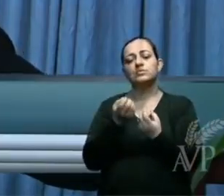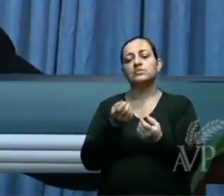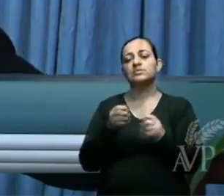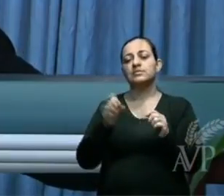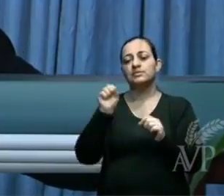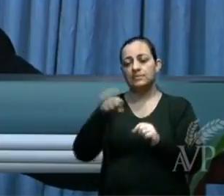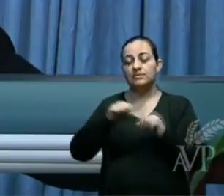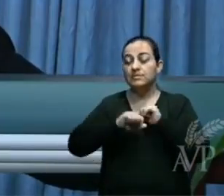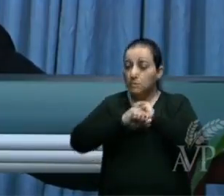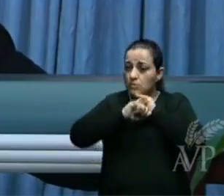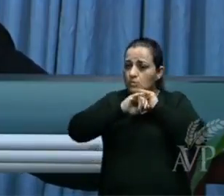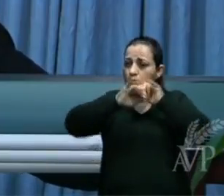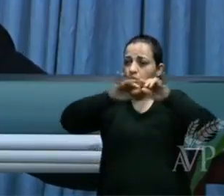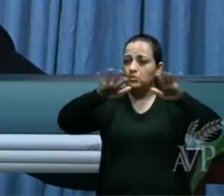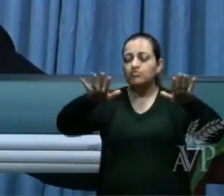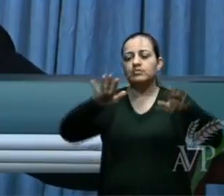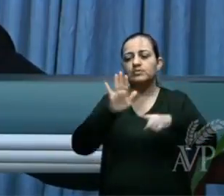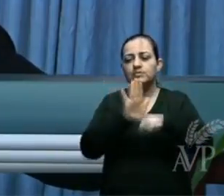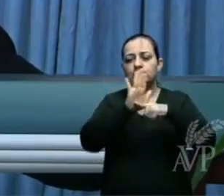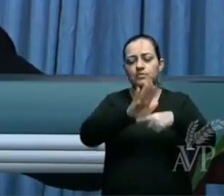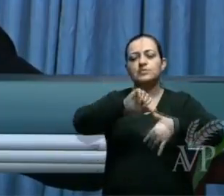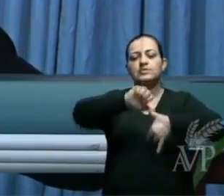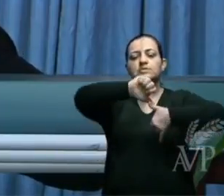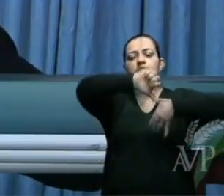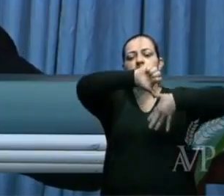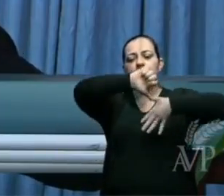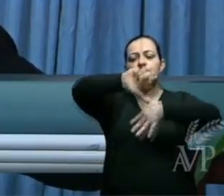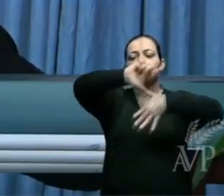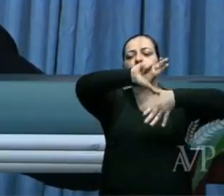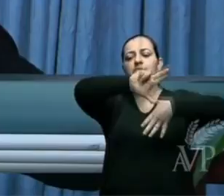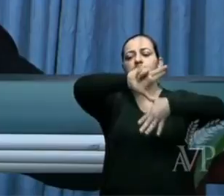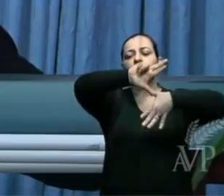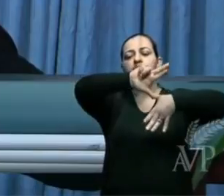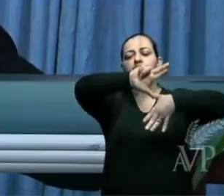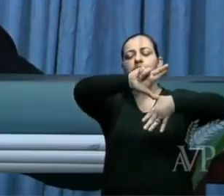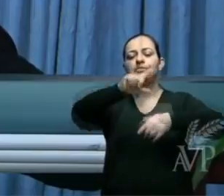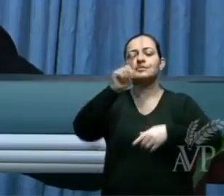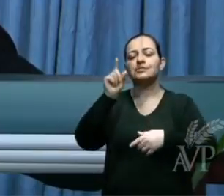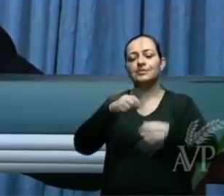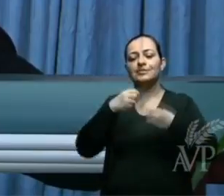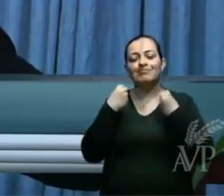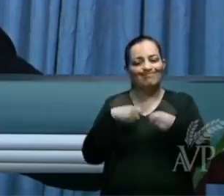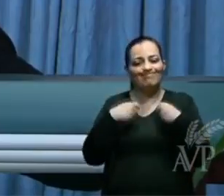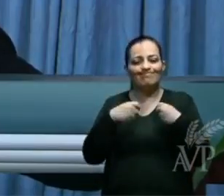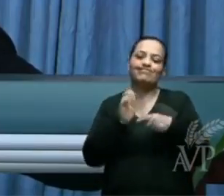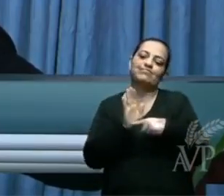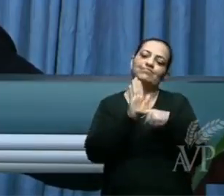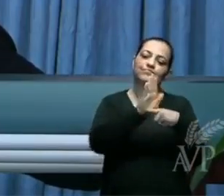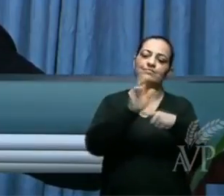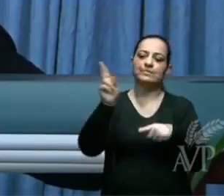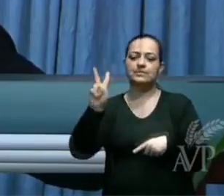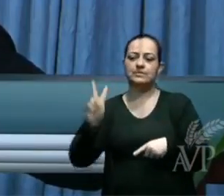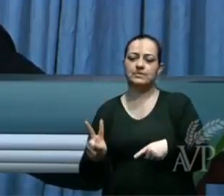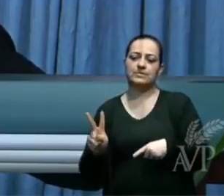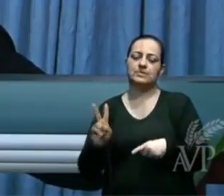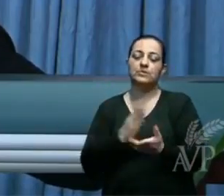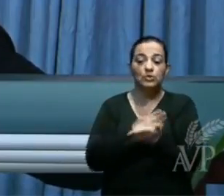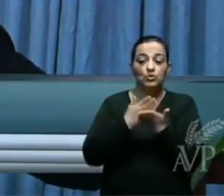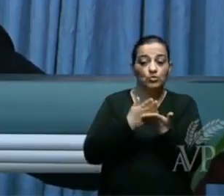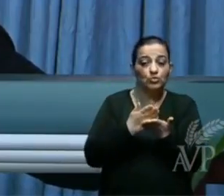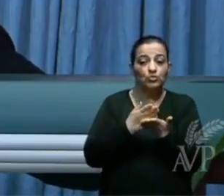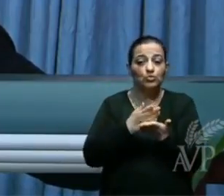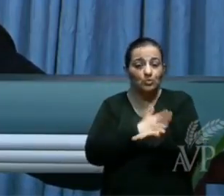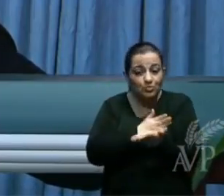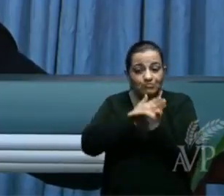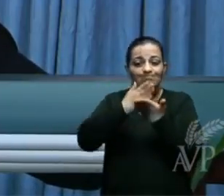a américa latina ela é devedora a venezuela porque